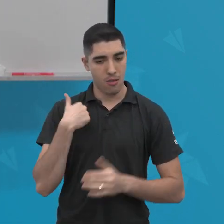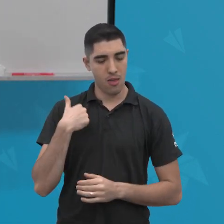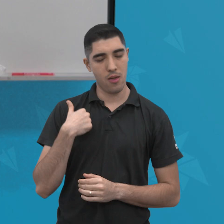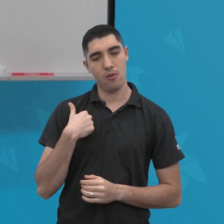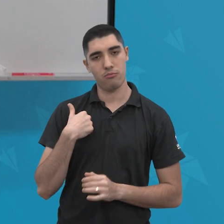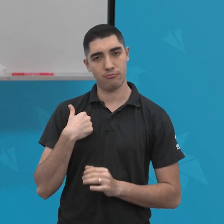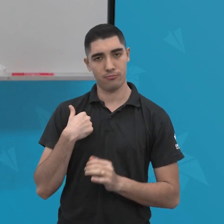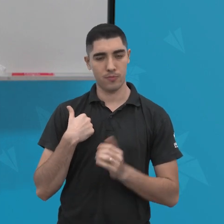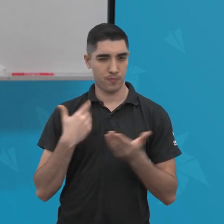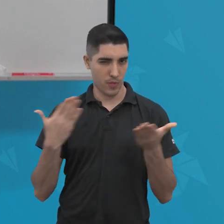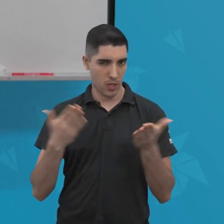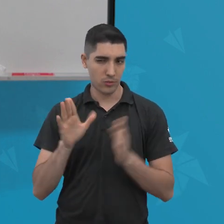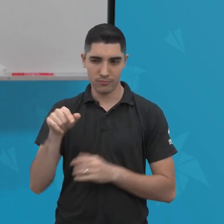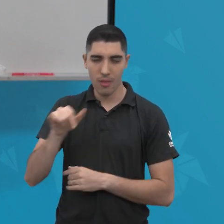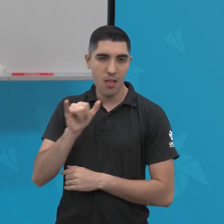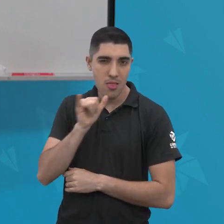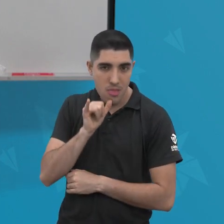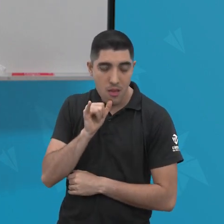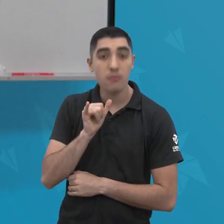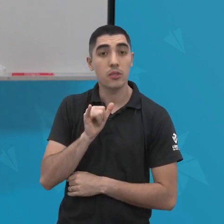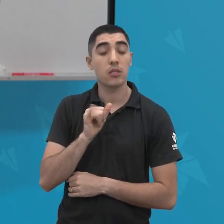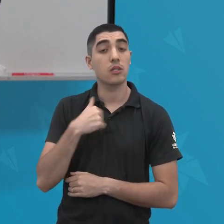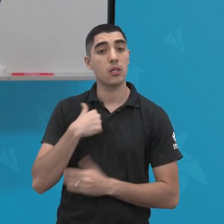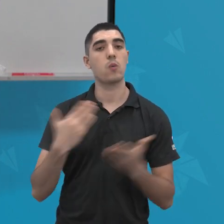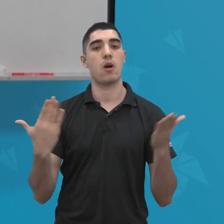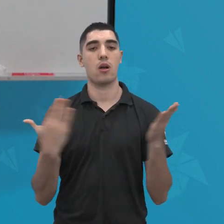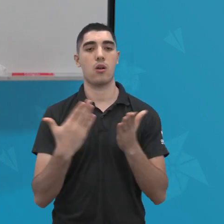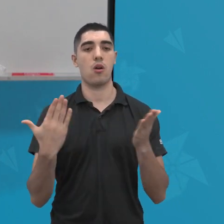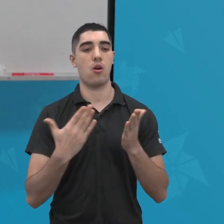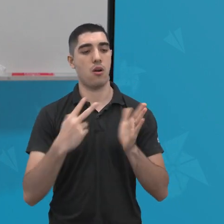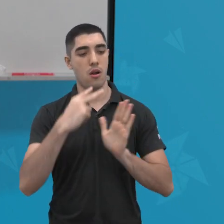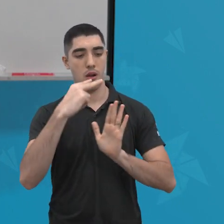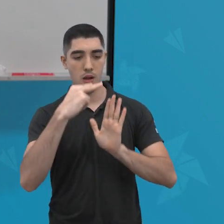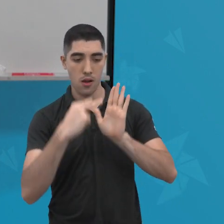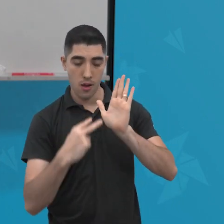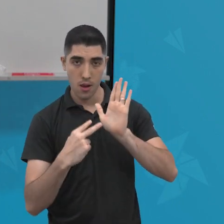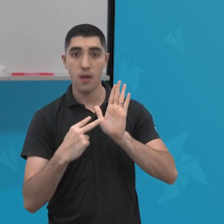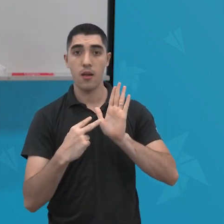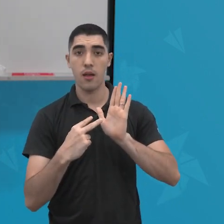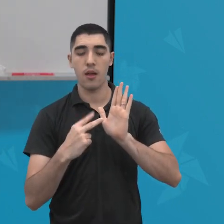vou, como exemplo, fazer uma leitura de